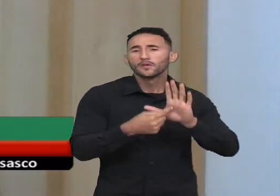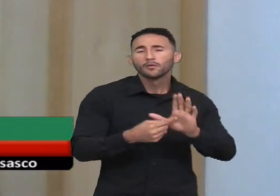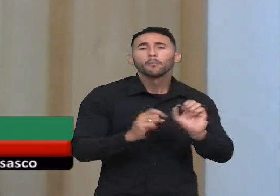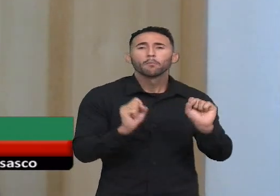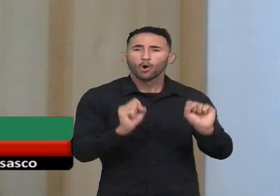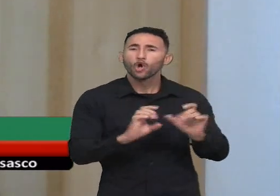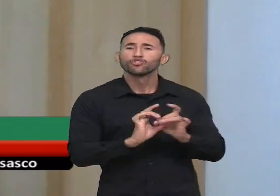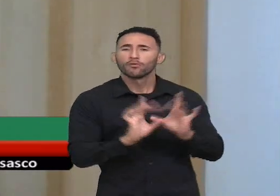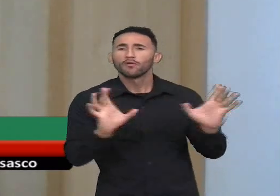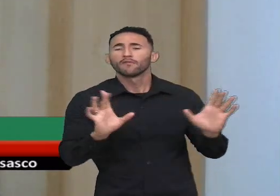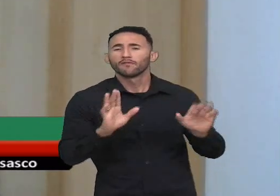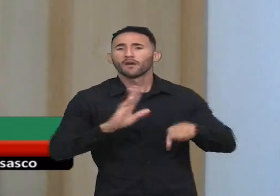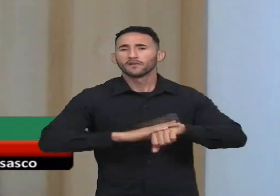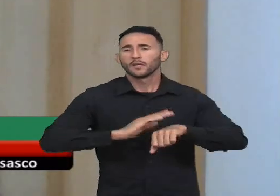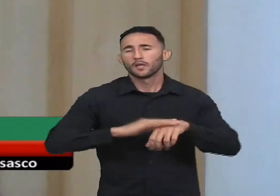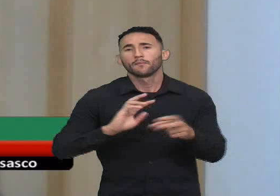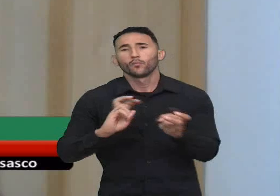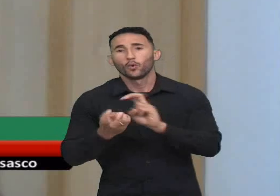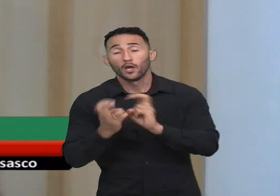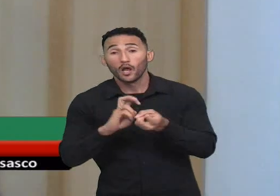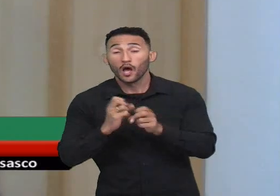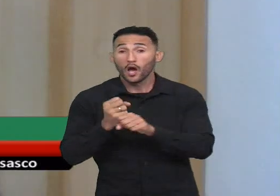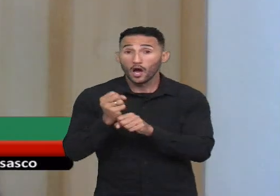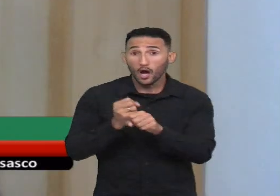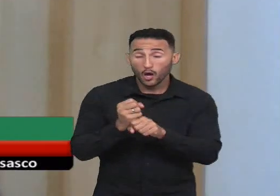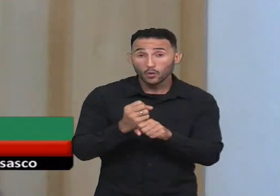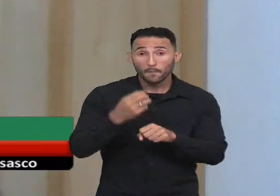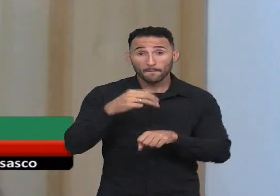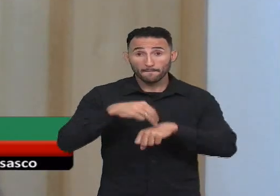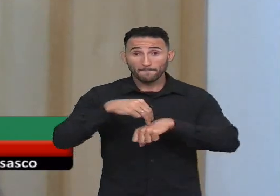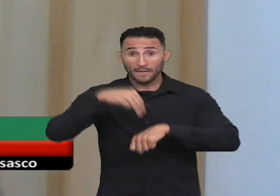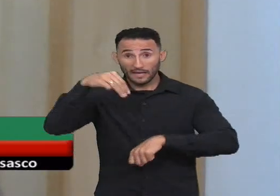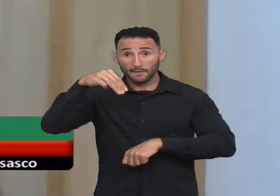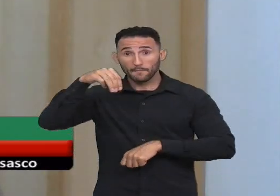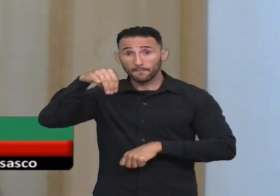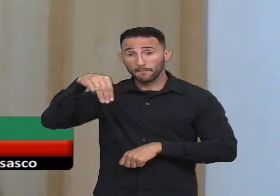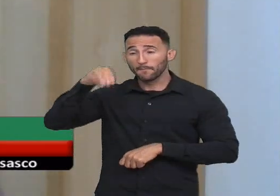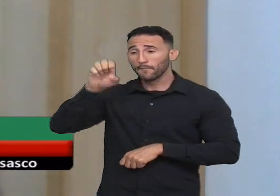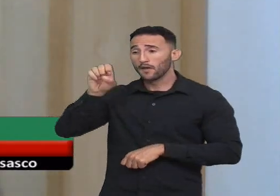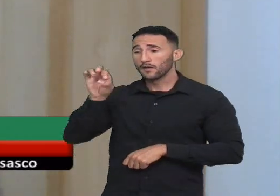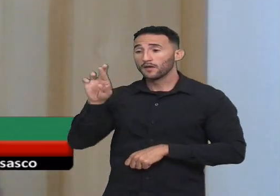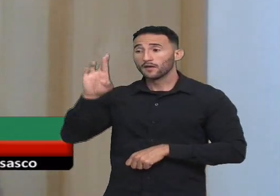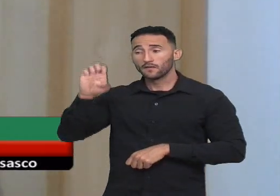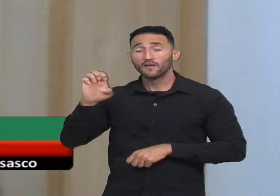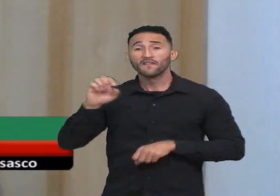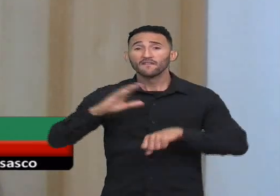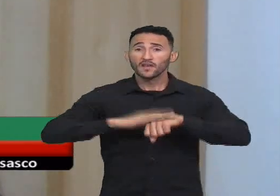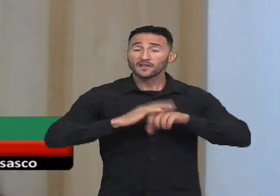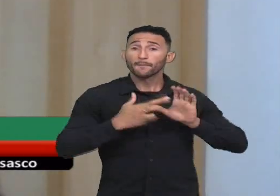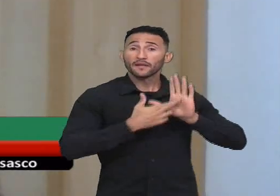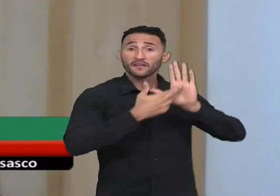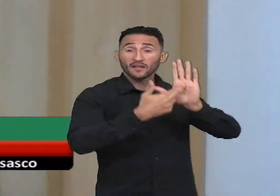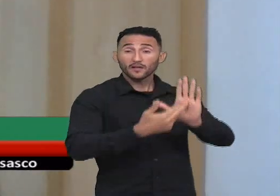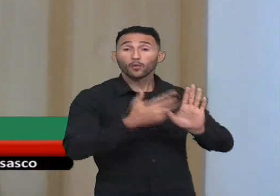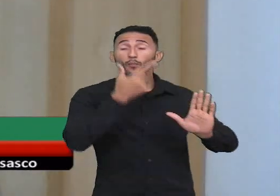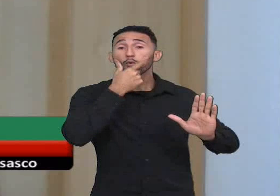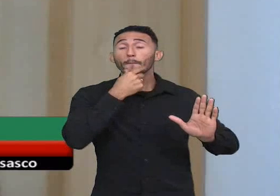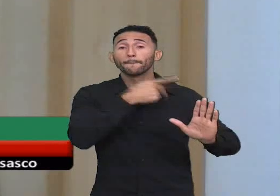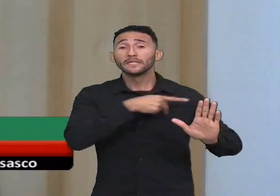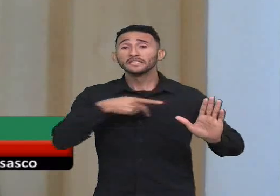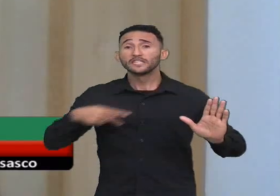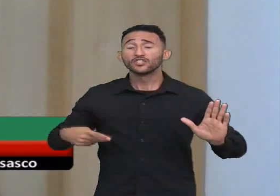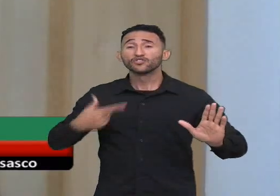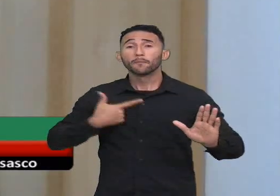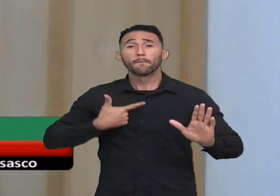nesse mesmo ano, o mestre Bimba chegou a fazer uma apresentação de capoeira para o então presidente Getúlio Vargas.